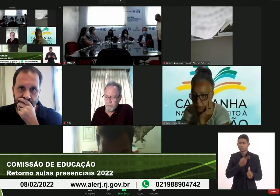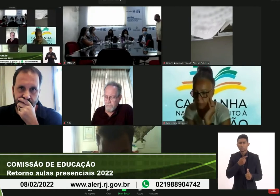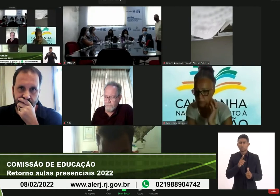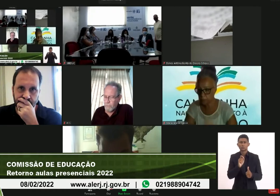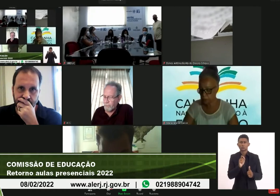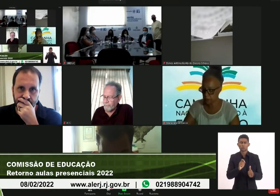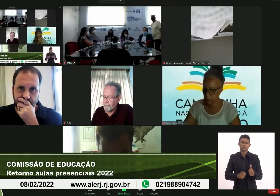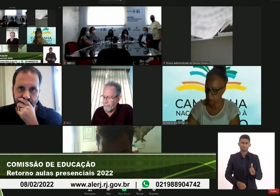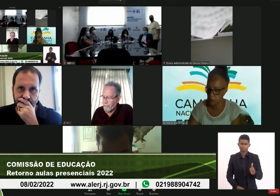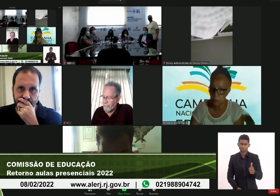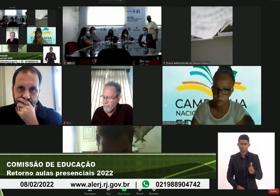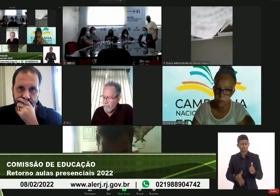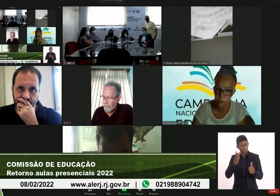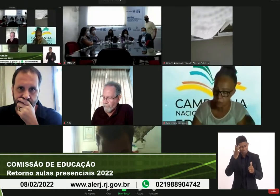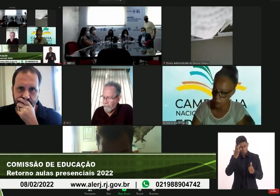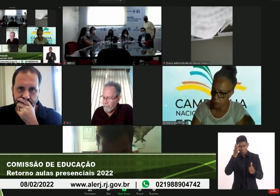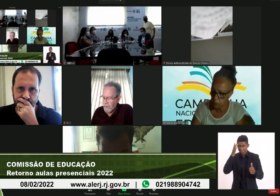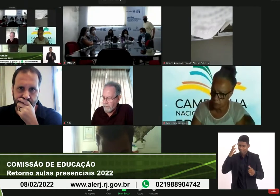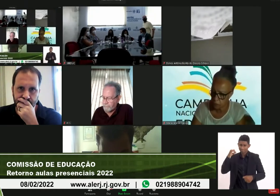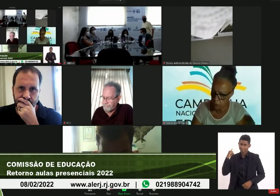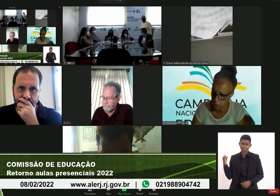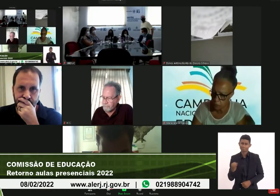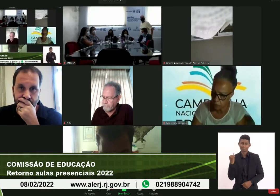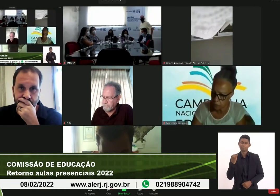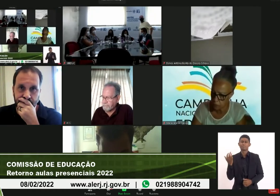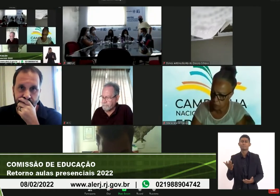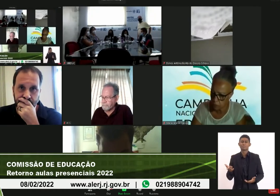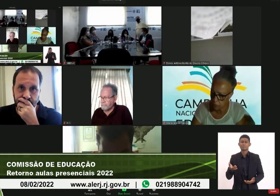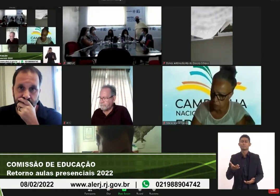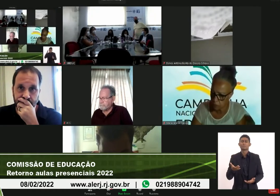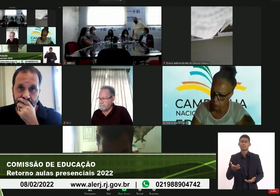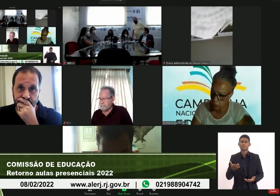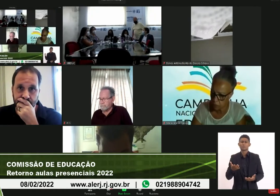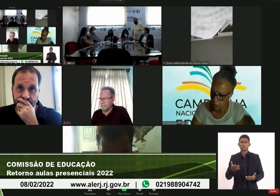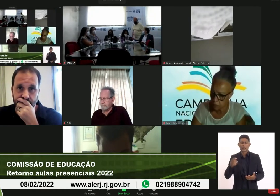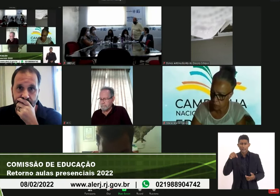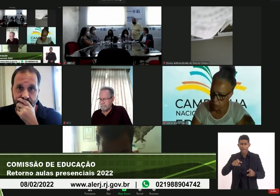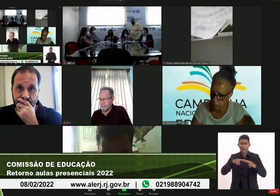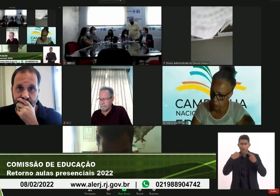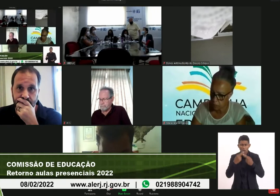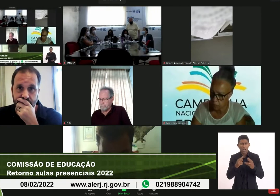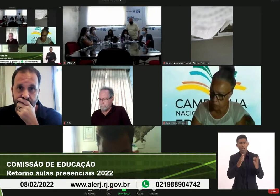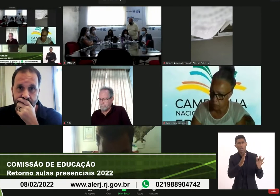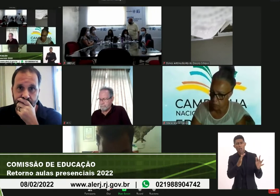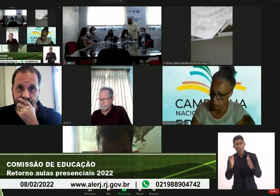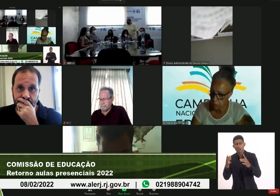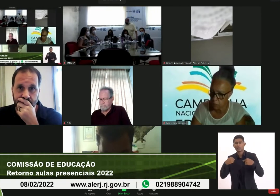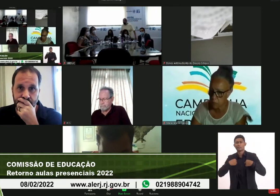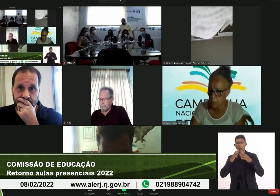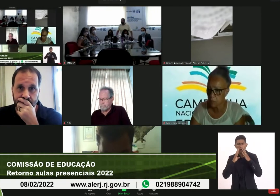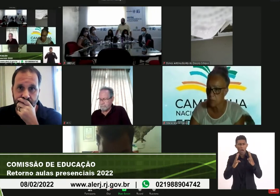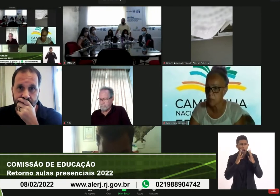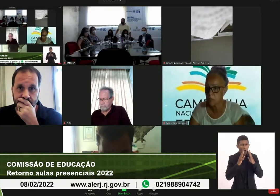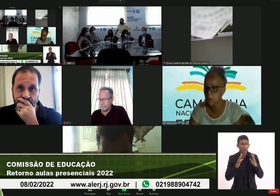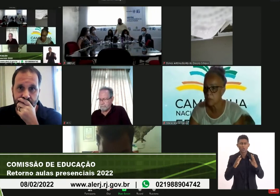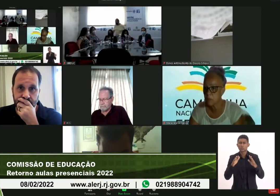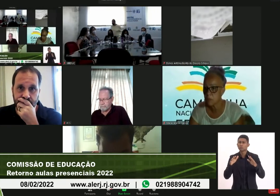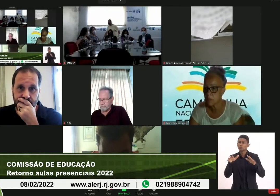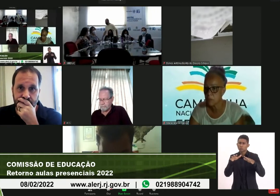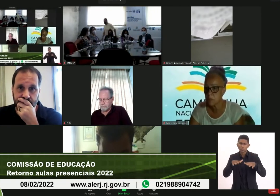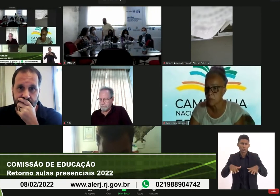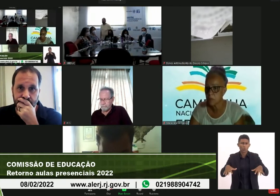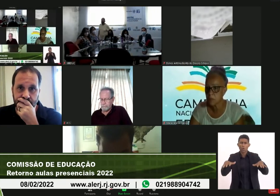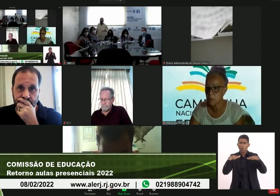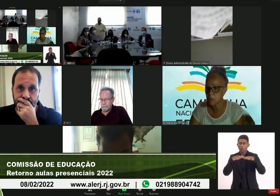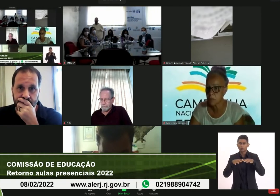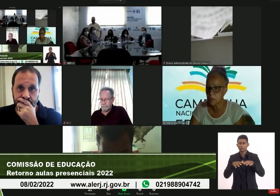que é muito importante a gente frisar, acompanhei desde o início da audiência, ouvi todas as falas, e é impressionante como